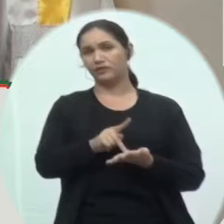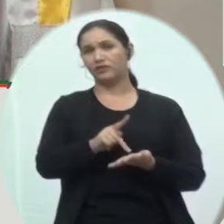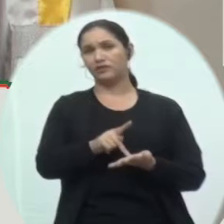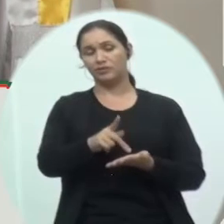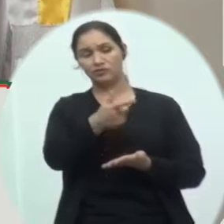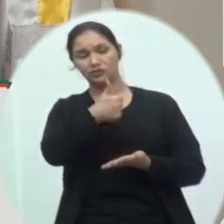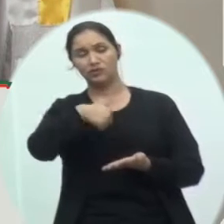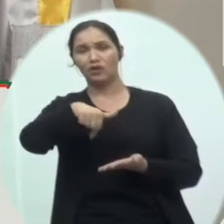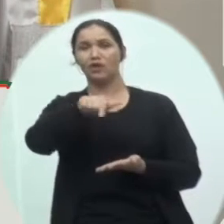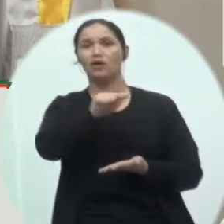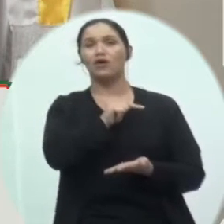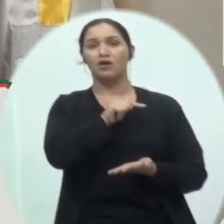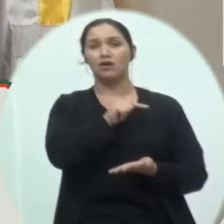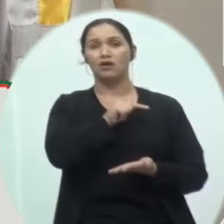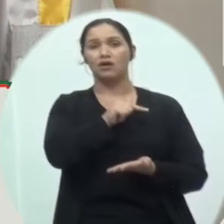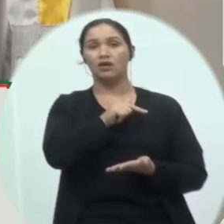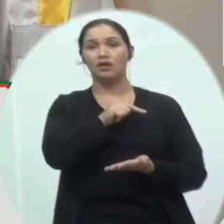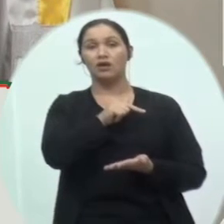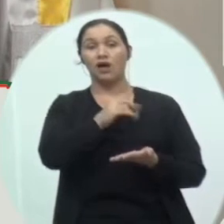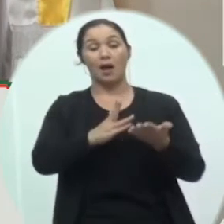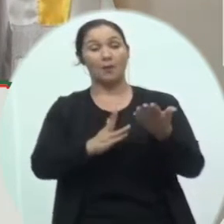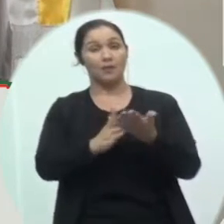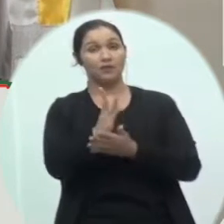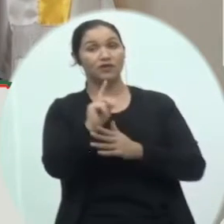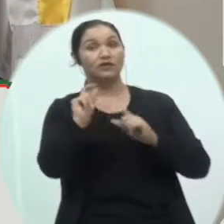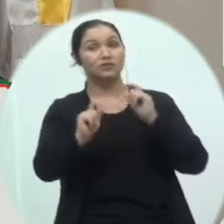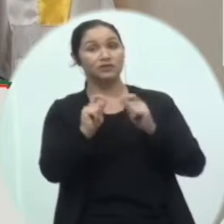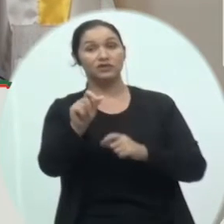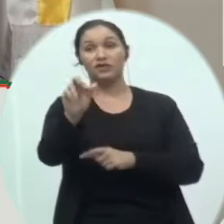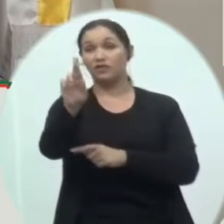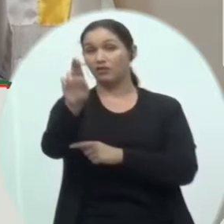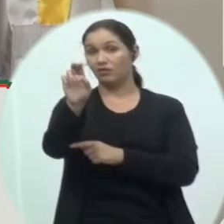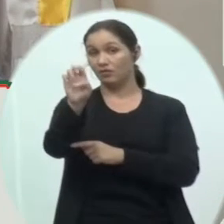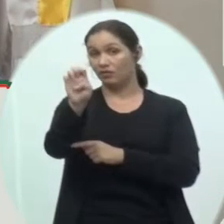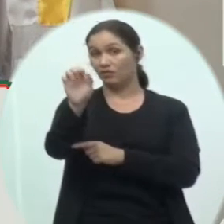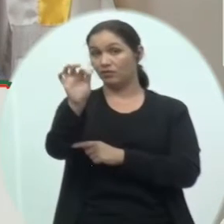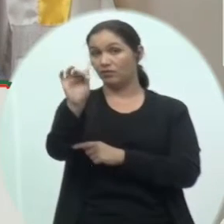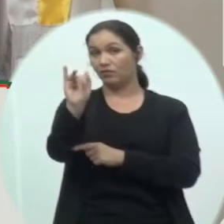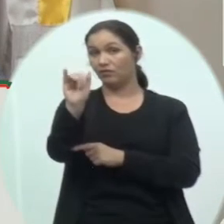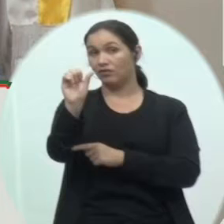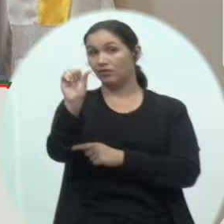vamos fazer um refis para resolver o problema das filas.